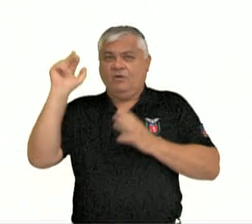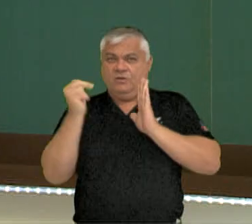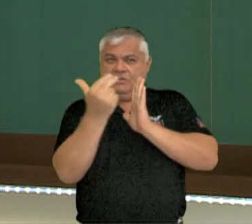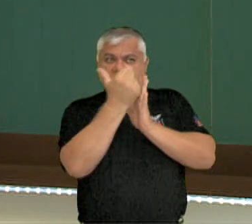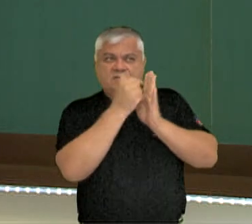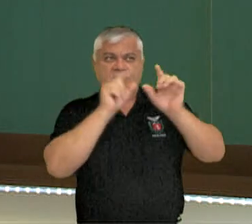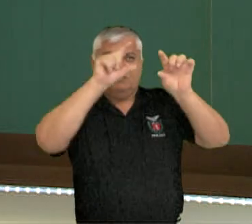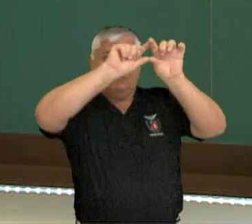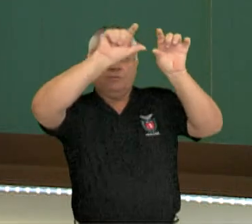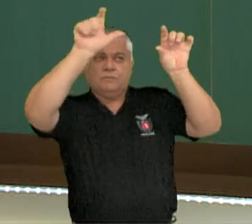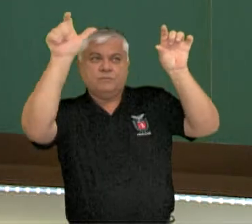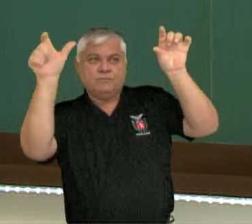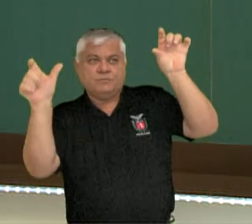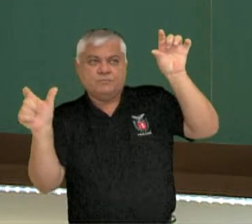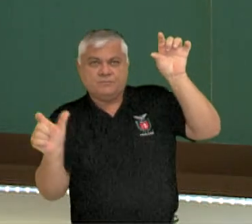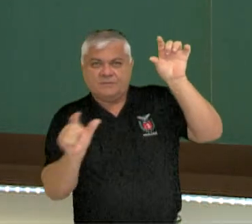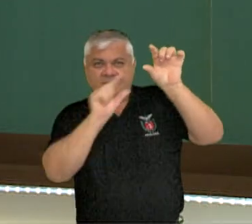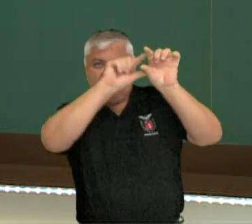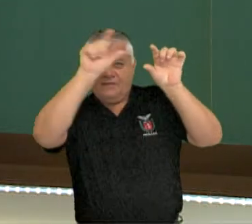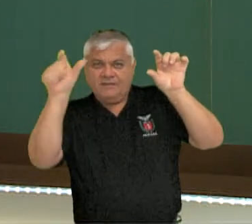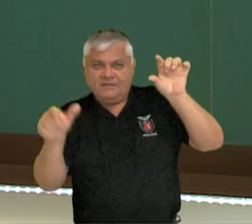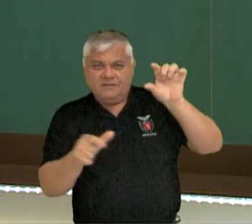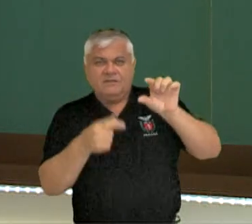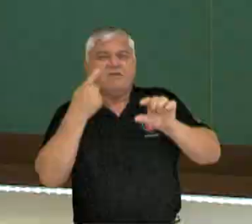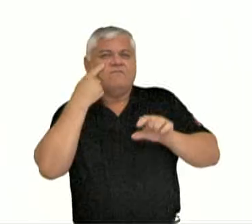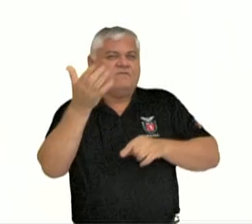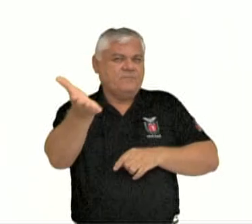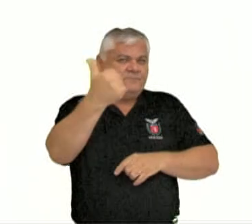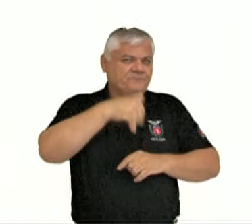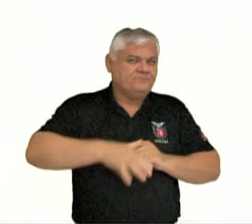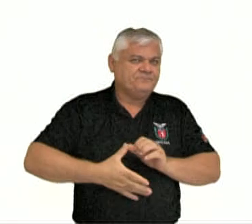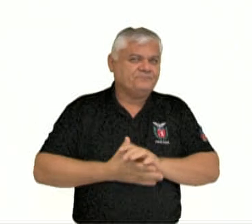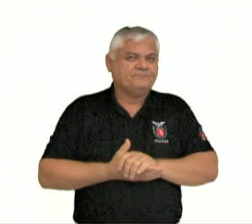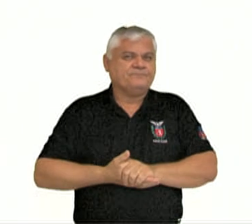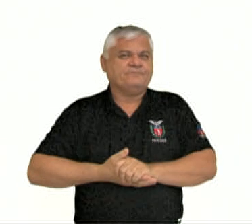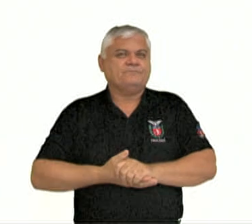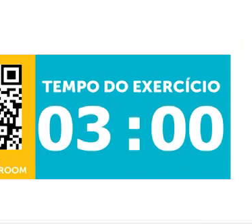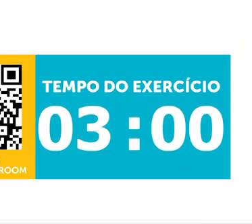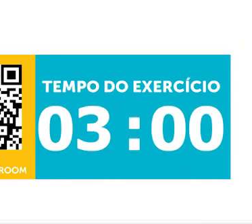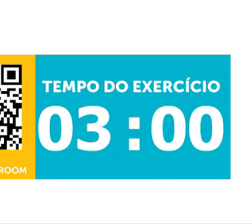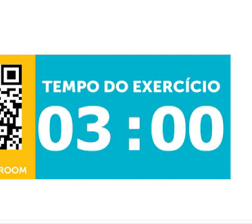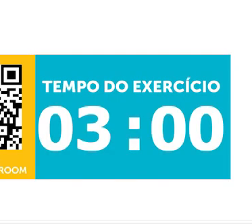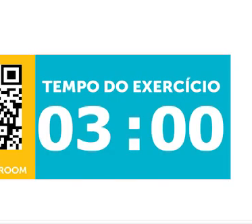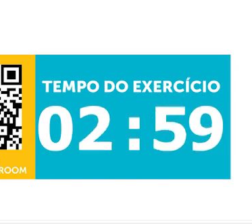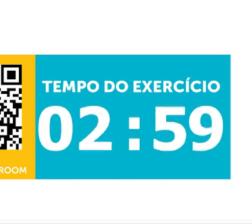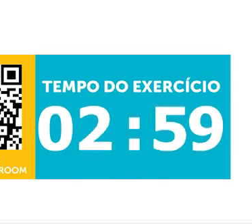mostrando, né, o ciclo reprodutivo da ameba. Vamos lá, então?